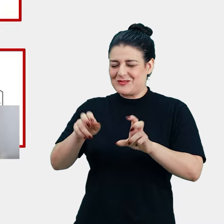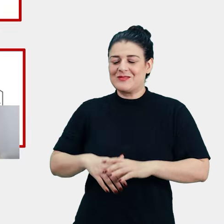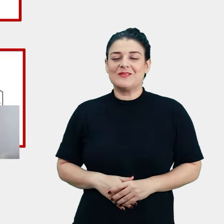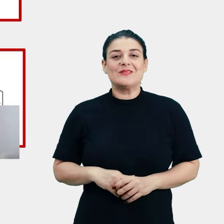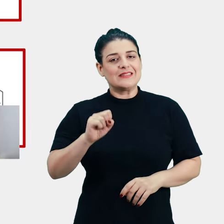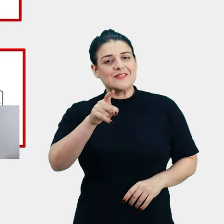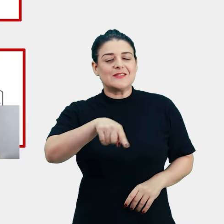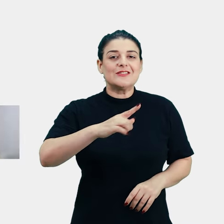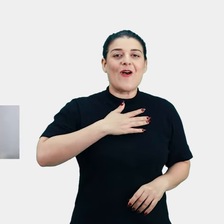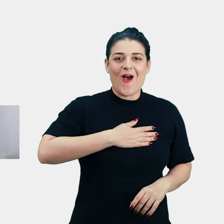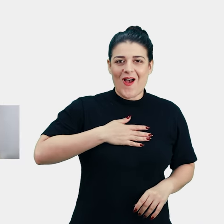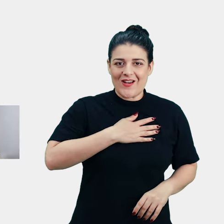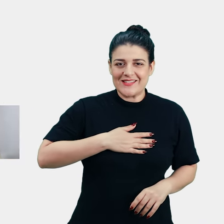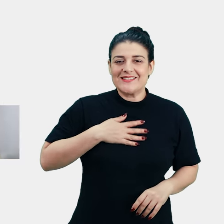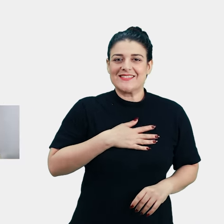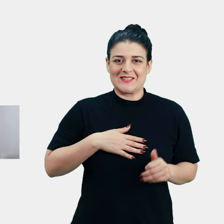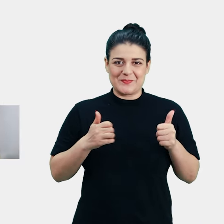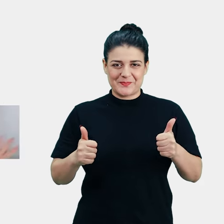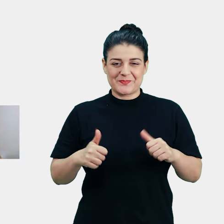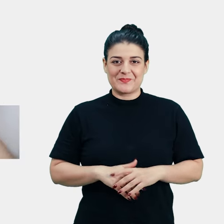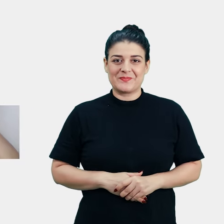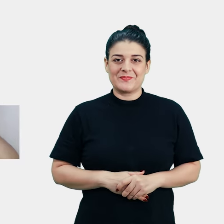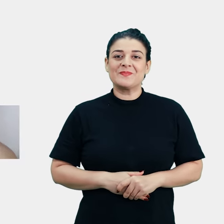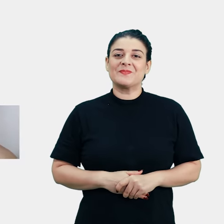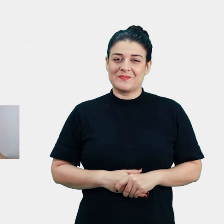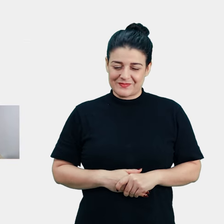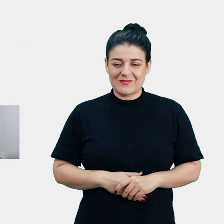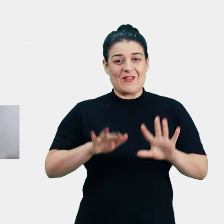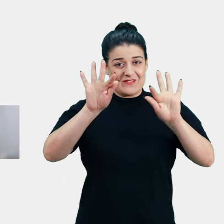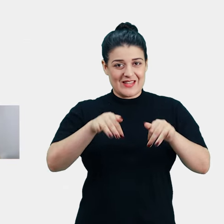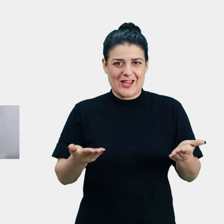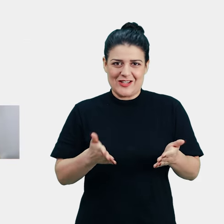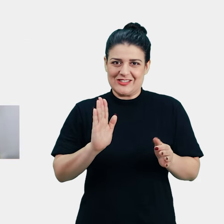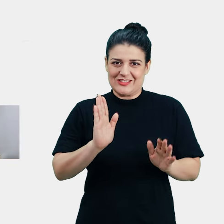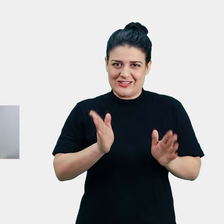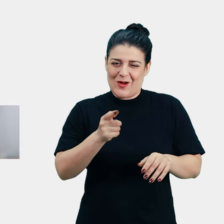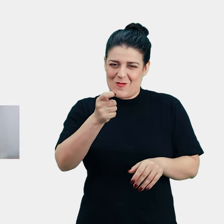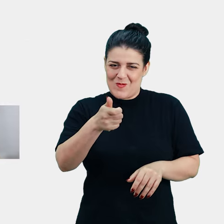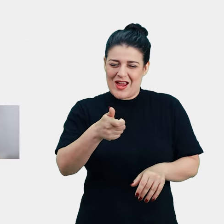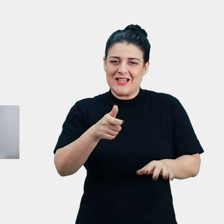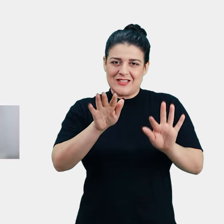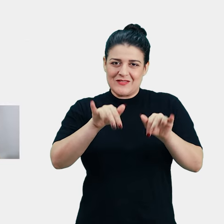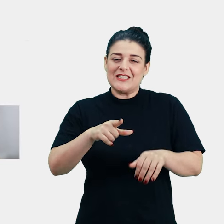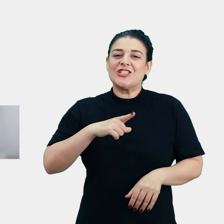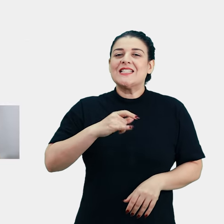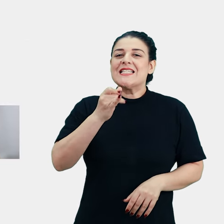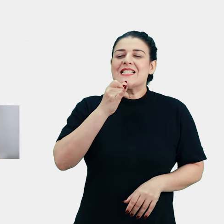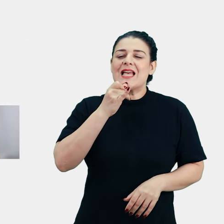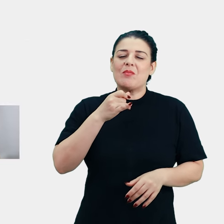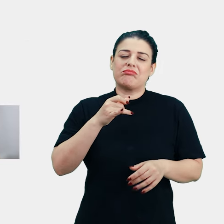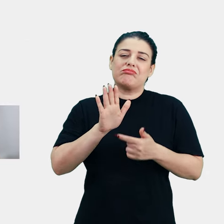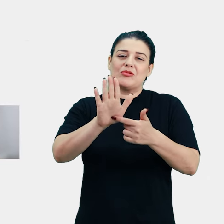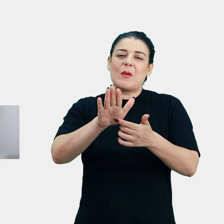quem gosta, tá ok? E para finalizar, né, já estamos aqui na reta final, alguns exemplos de